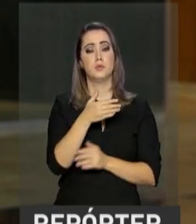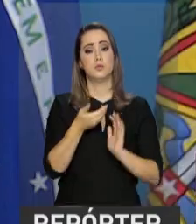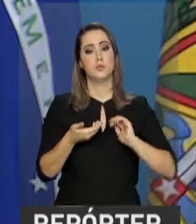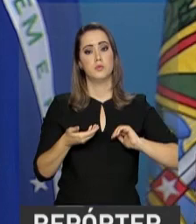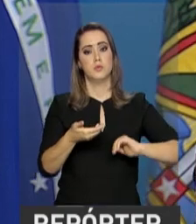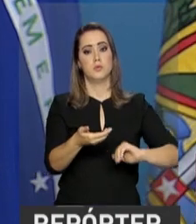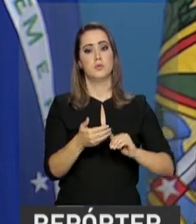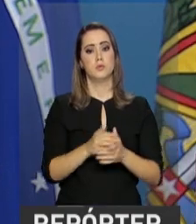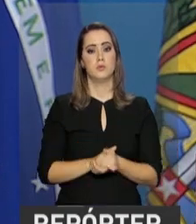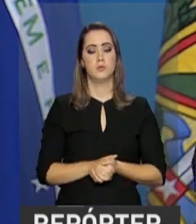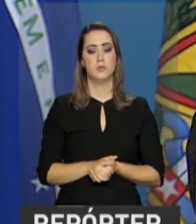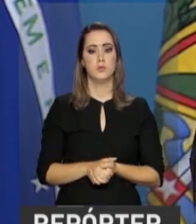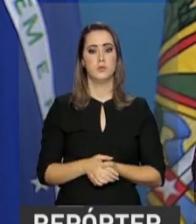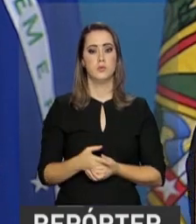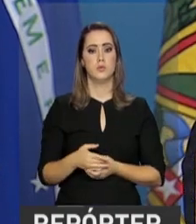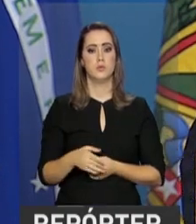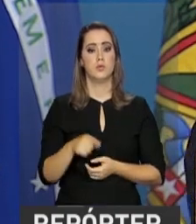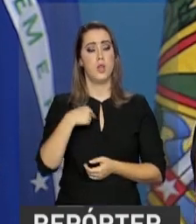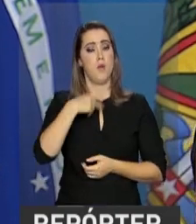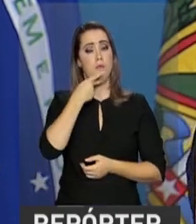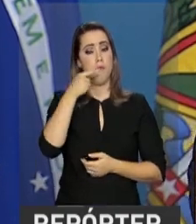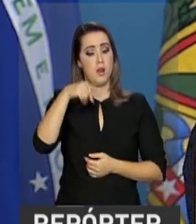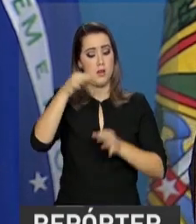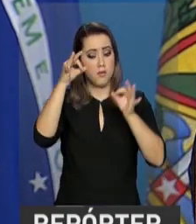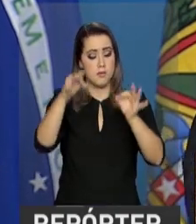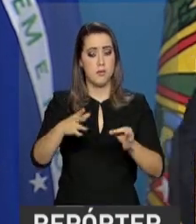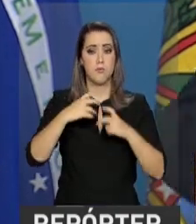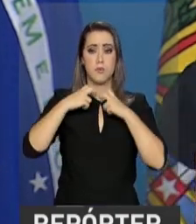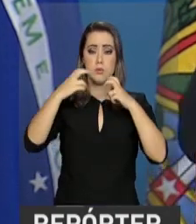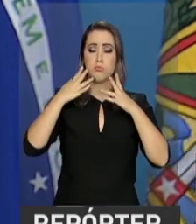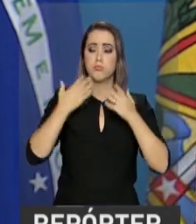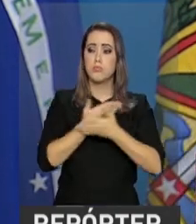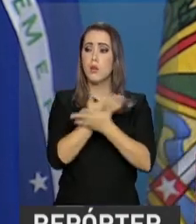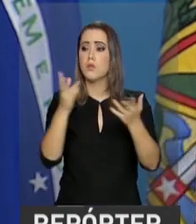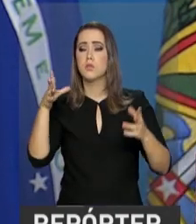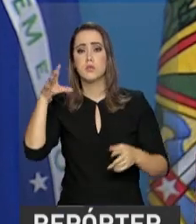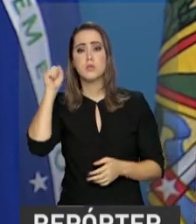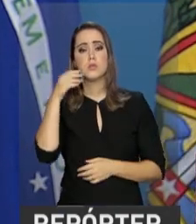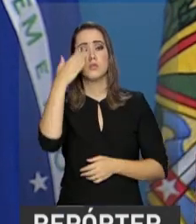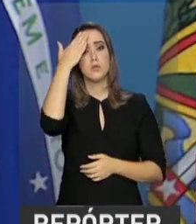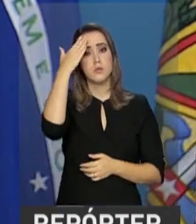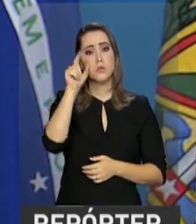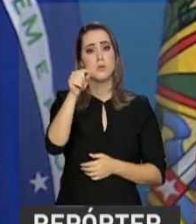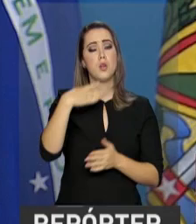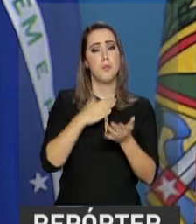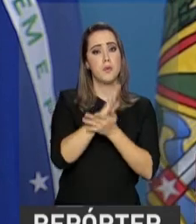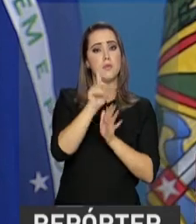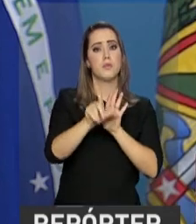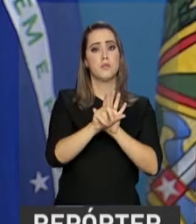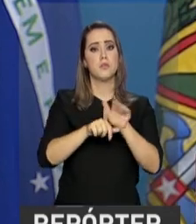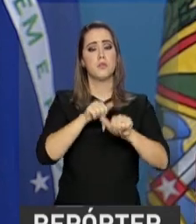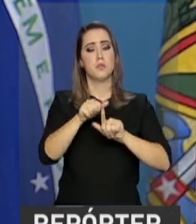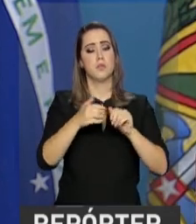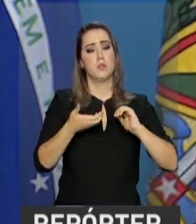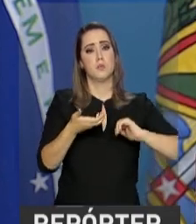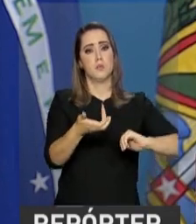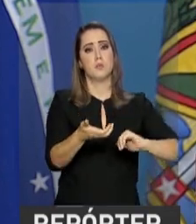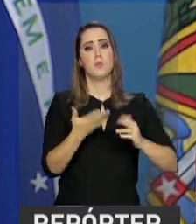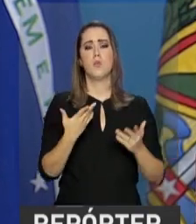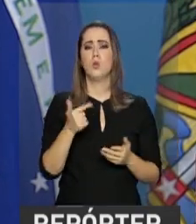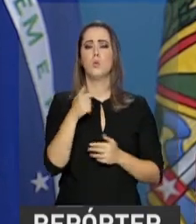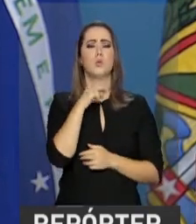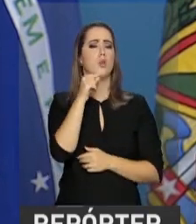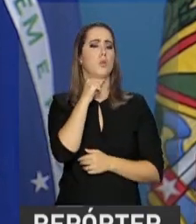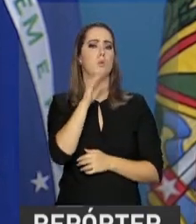e eu digo aqui em alto e bom som nós vamos aprová a presidência do congresso nacional não